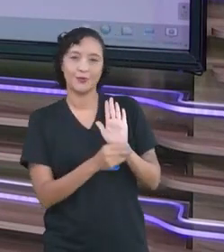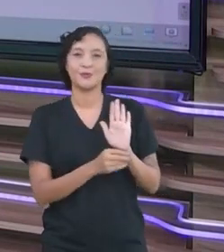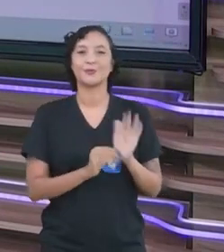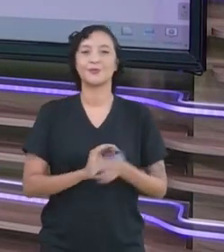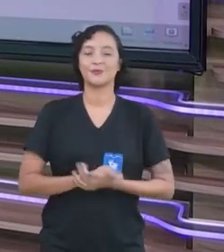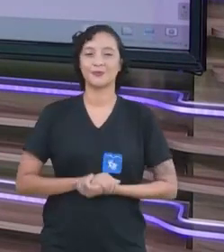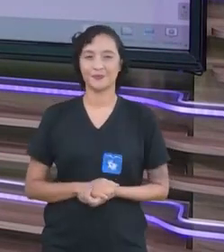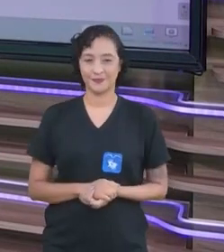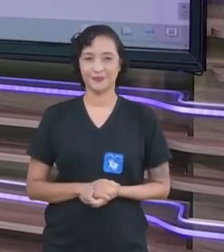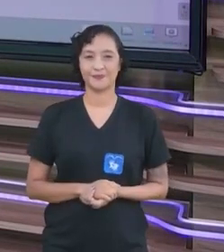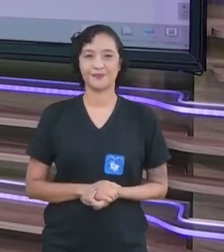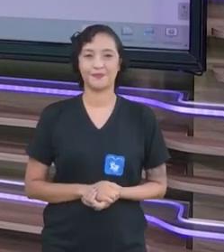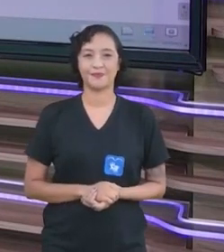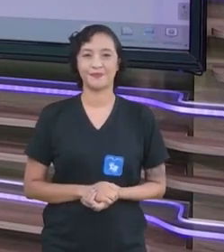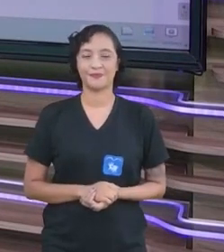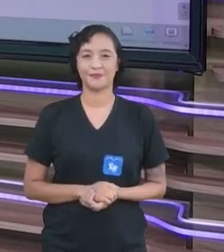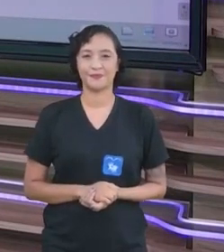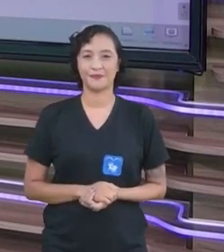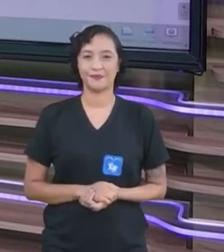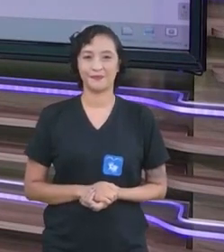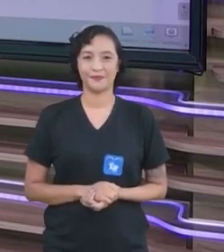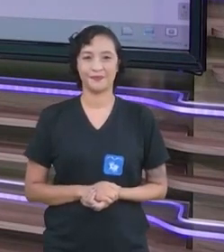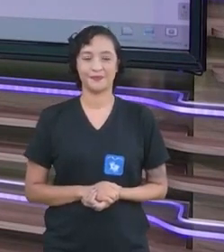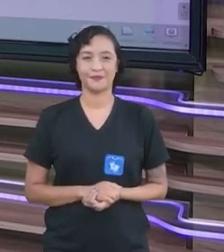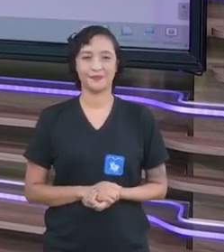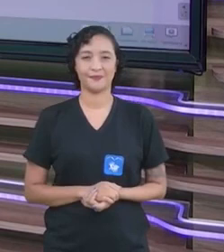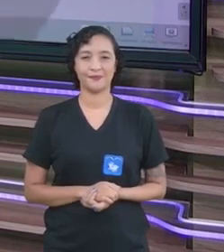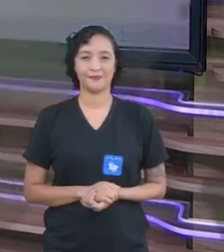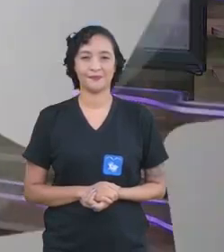esse resumo maravilhoso da aula de hoje? Vamos lá?